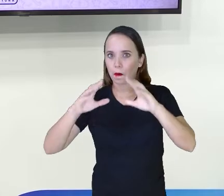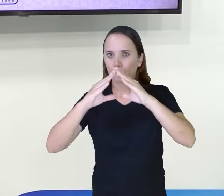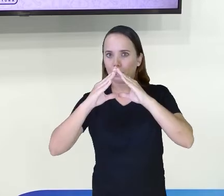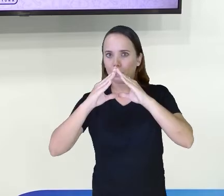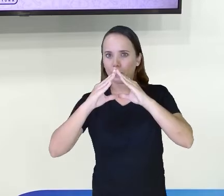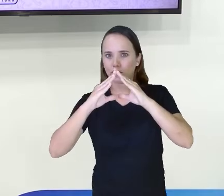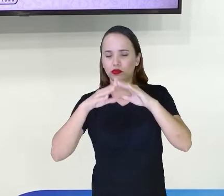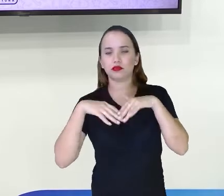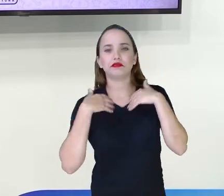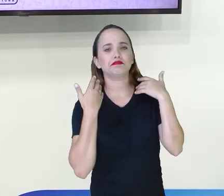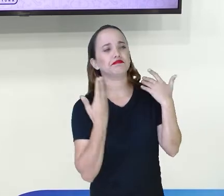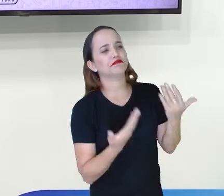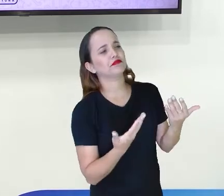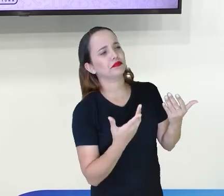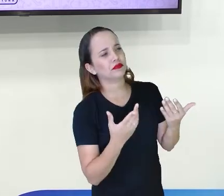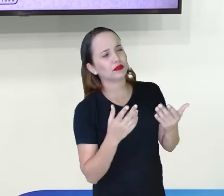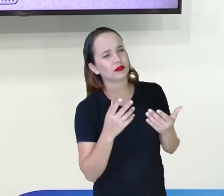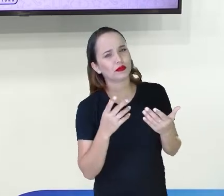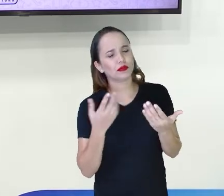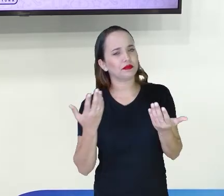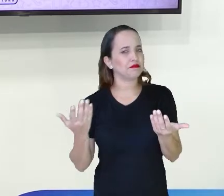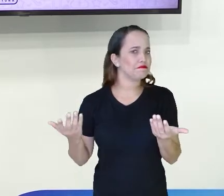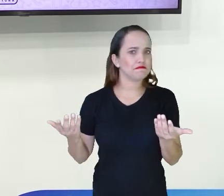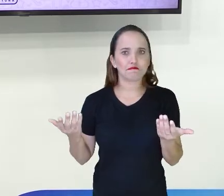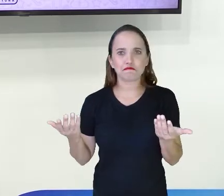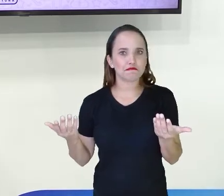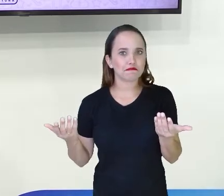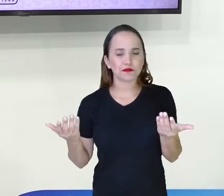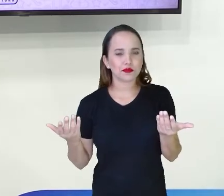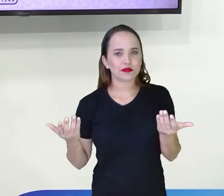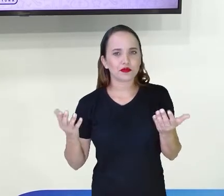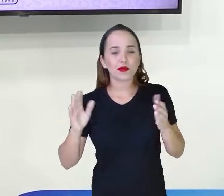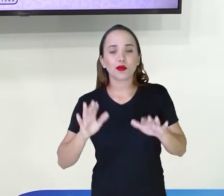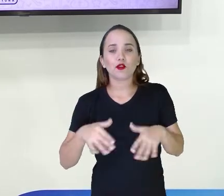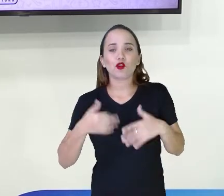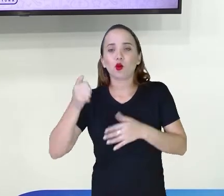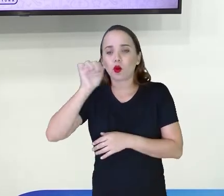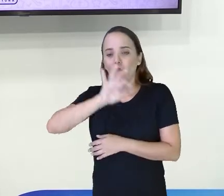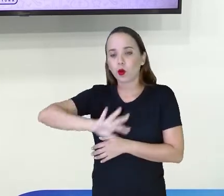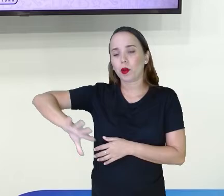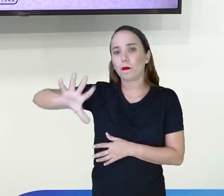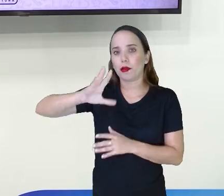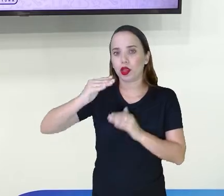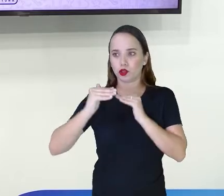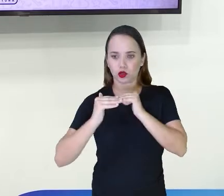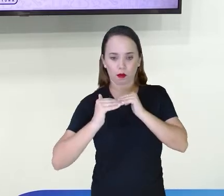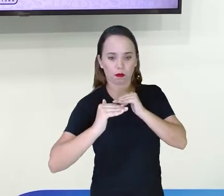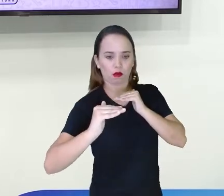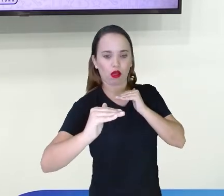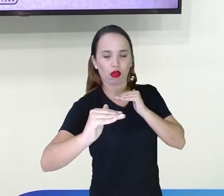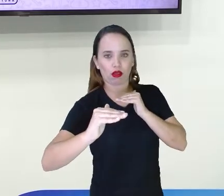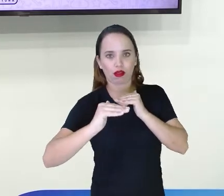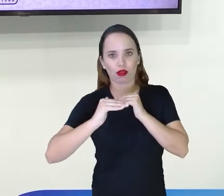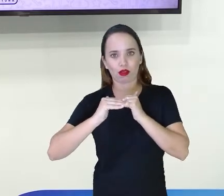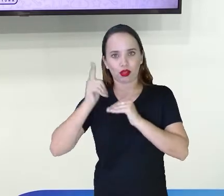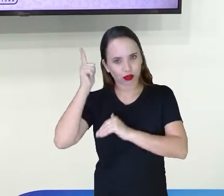Será que alguém consegue me responder? Que figura plana a gente consegue